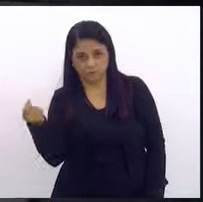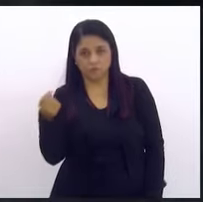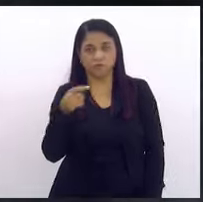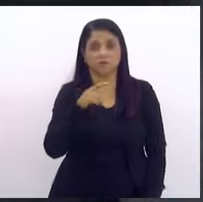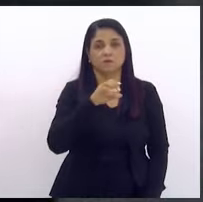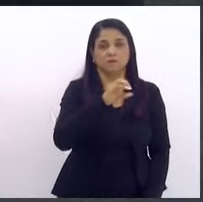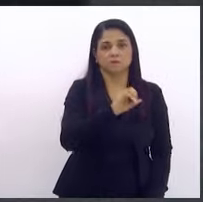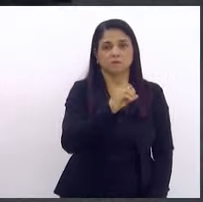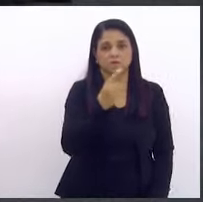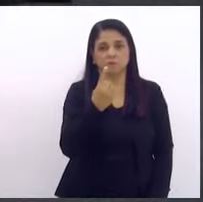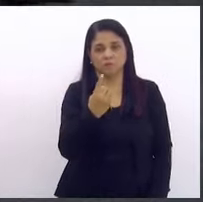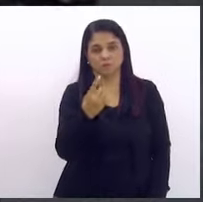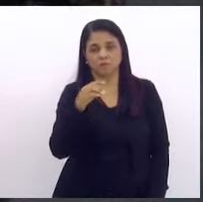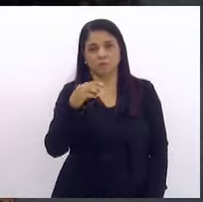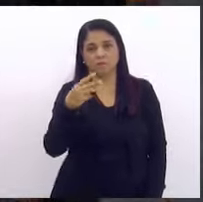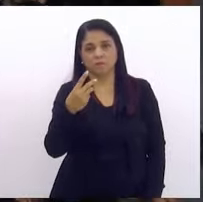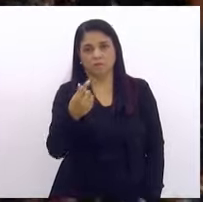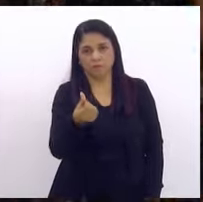6102 de 2022,